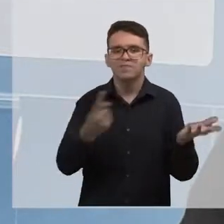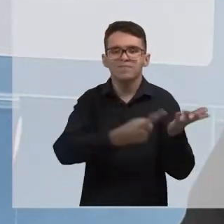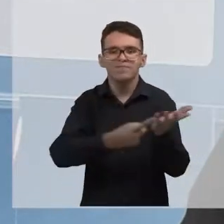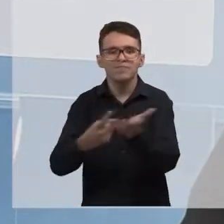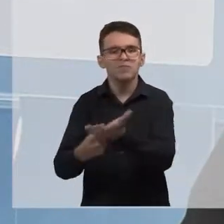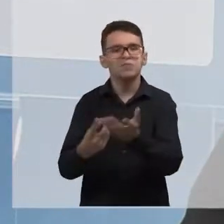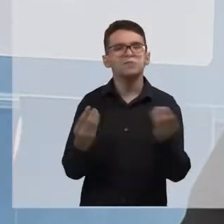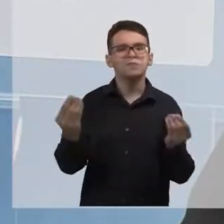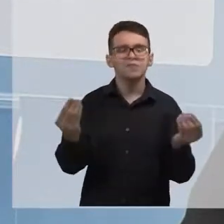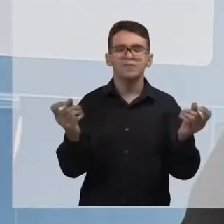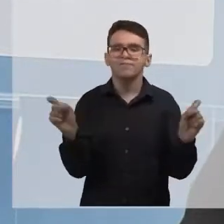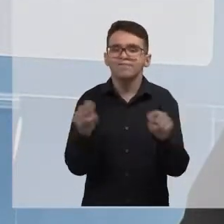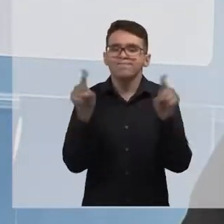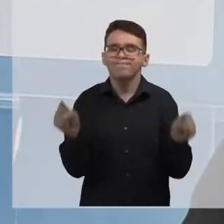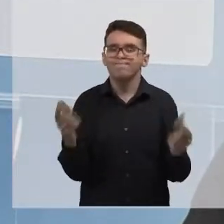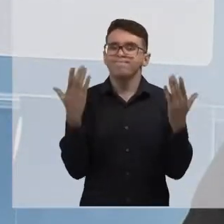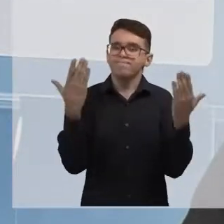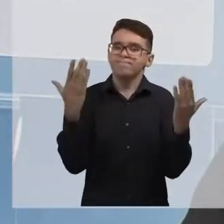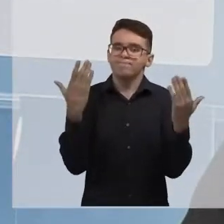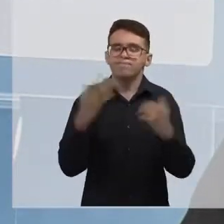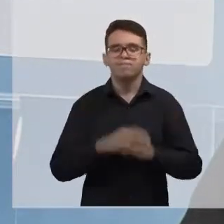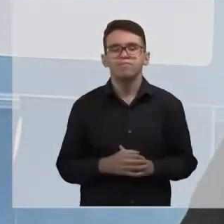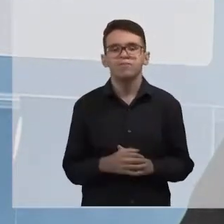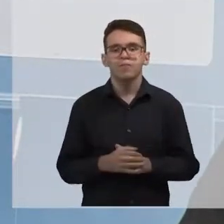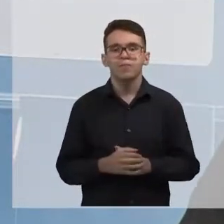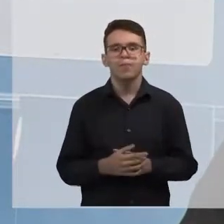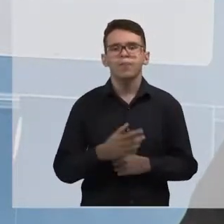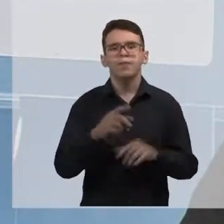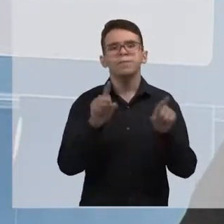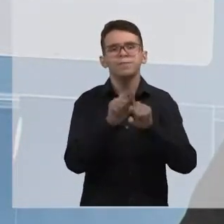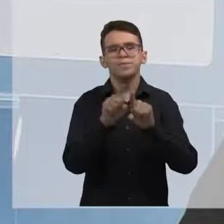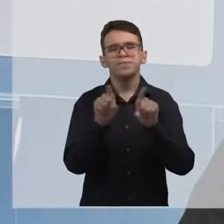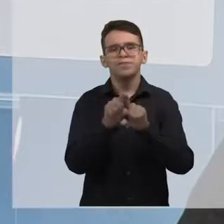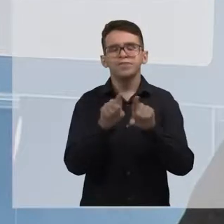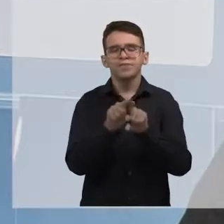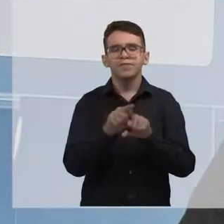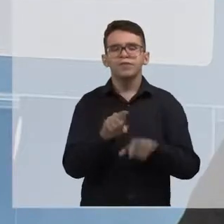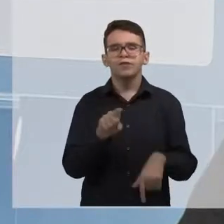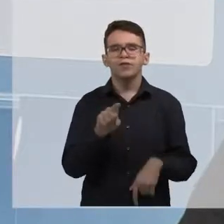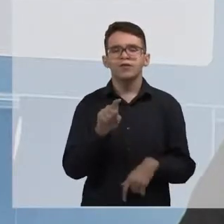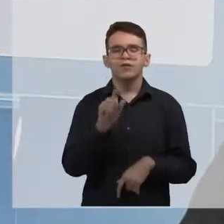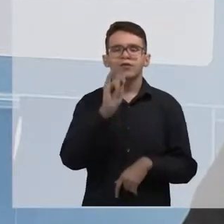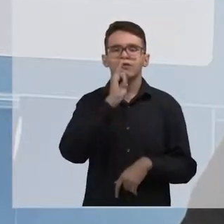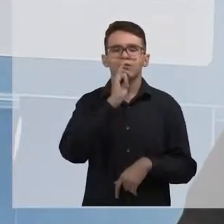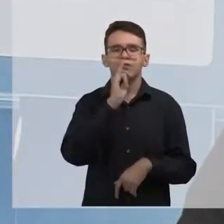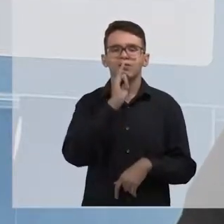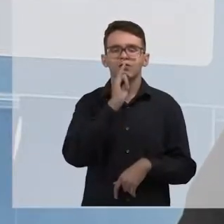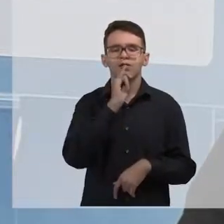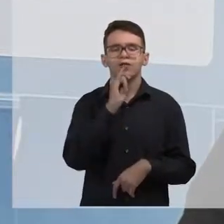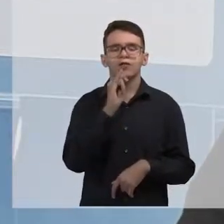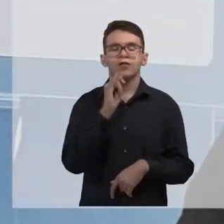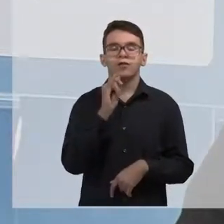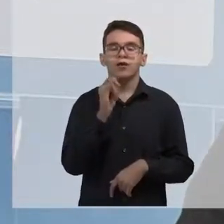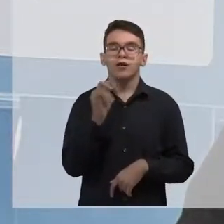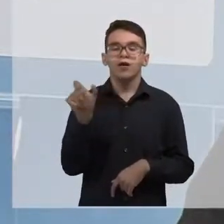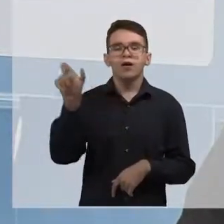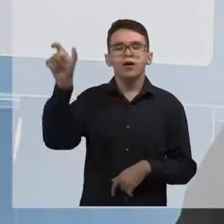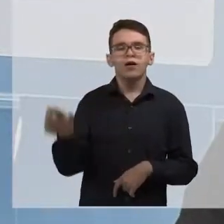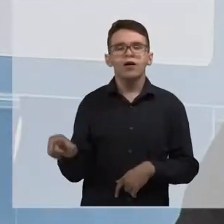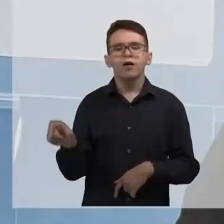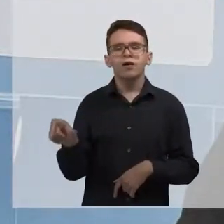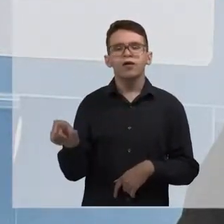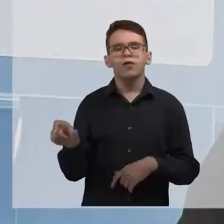os procuradores virando quase como super-homens midiáticos, né? Como era o Janot, muito